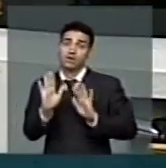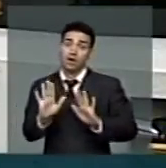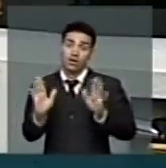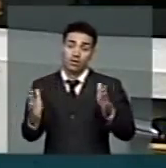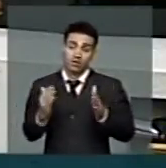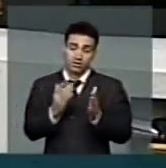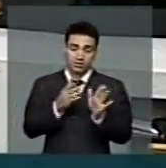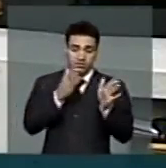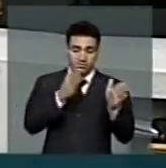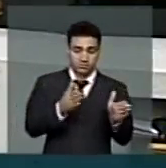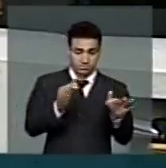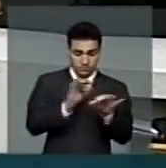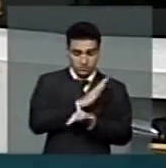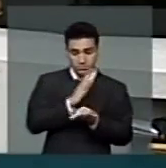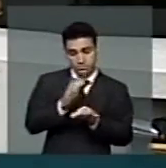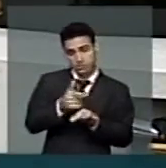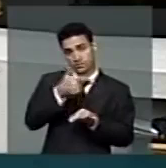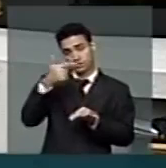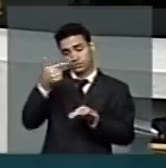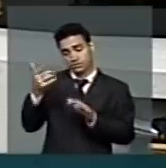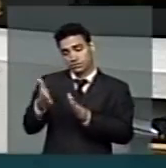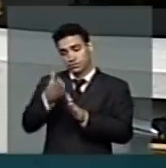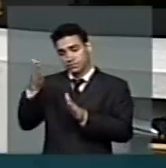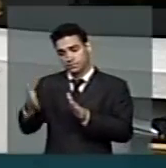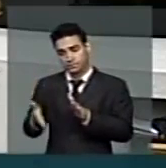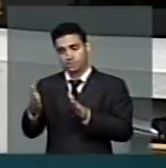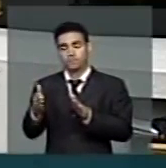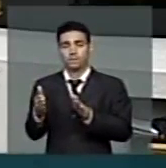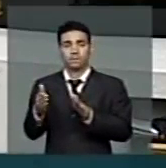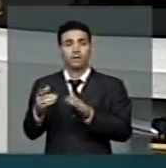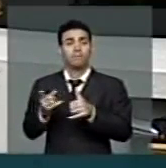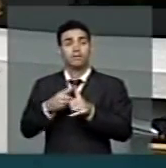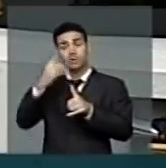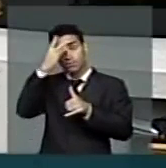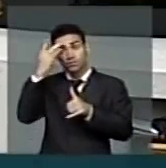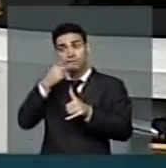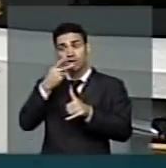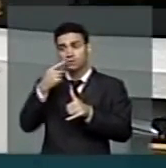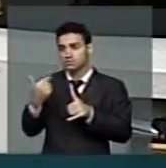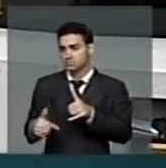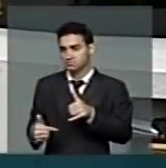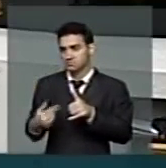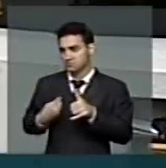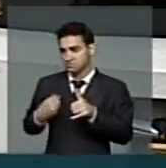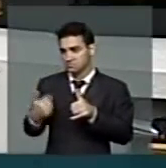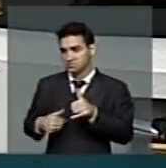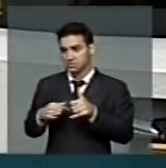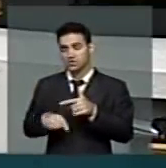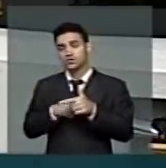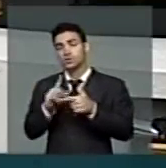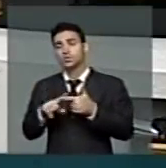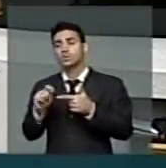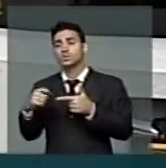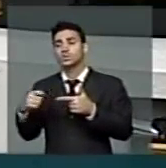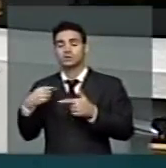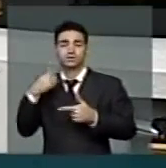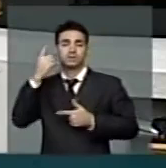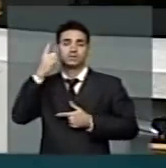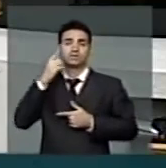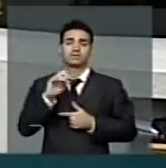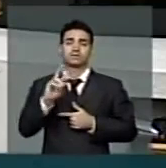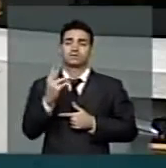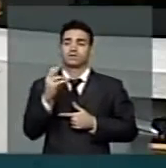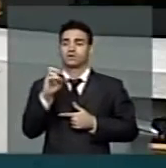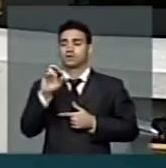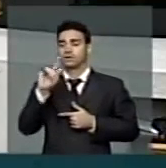pequeno expediente. É o primeiro orador não está presente, então o segundo orador é o deputado